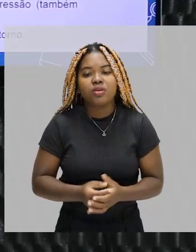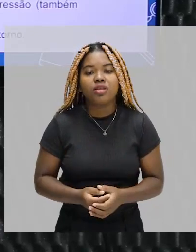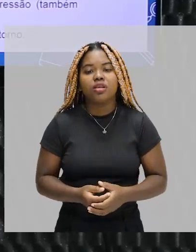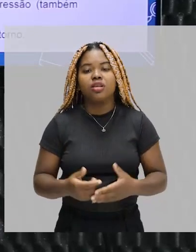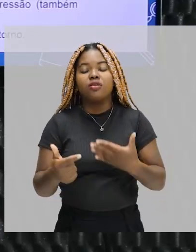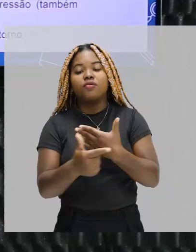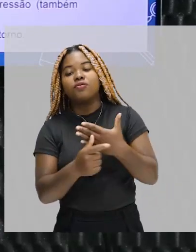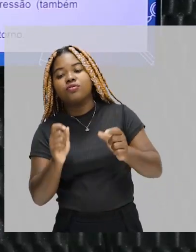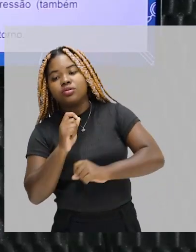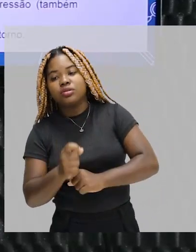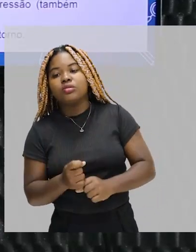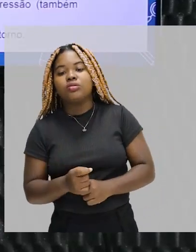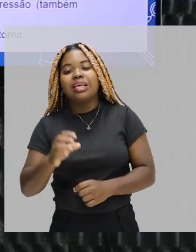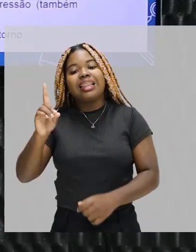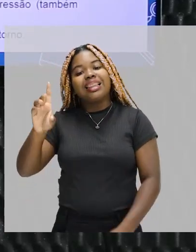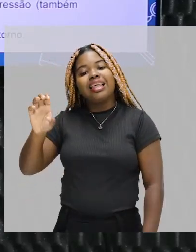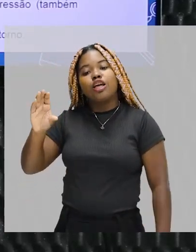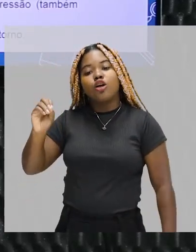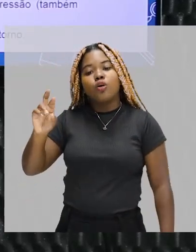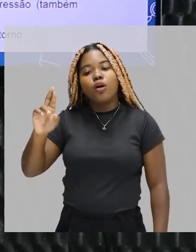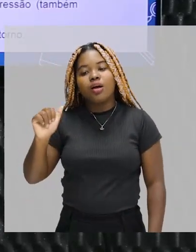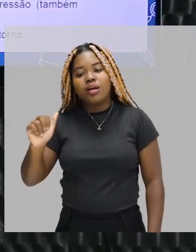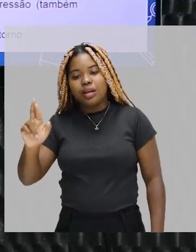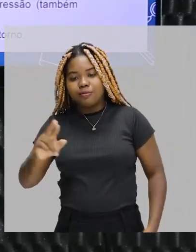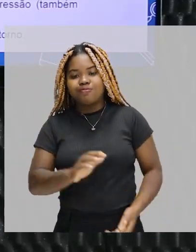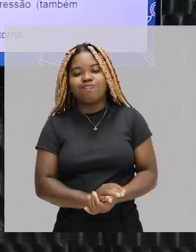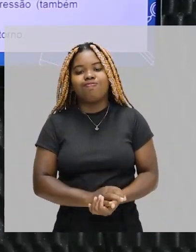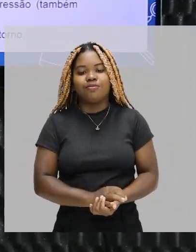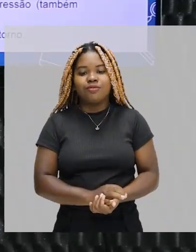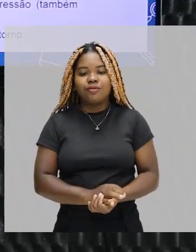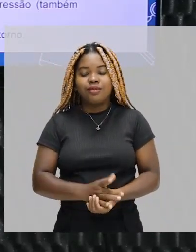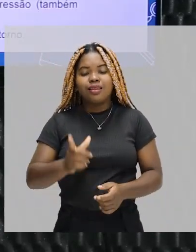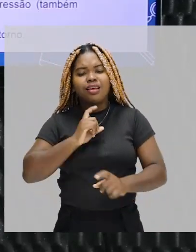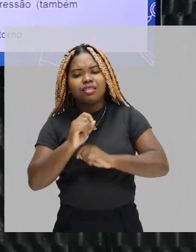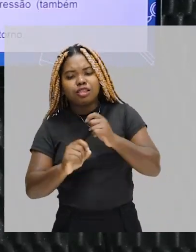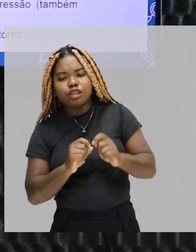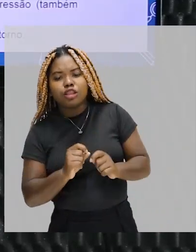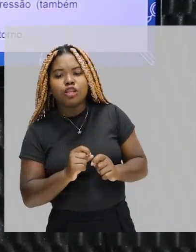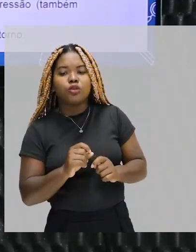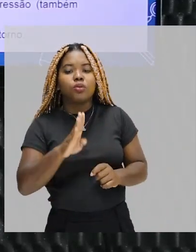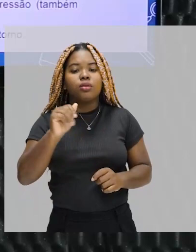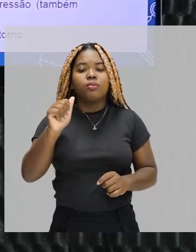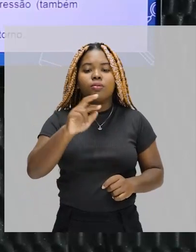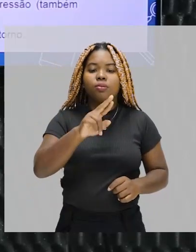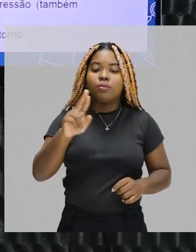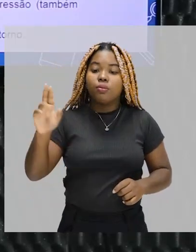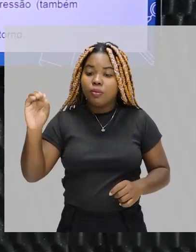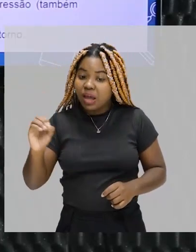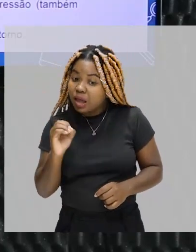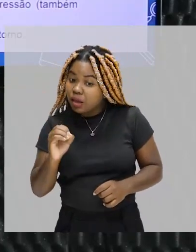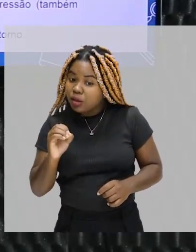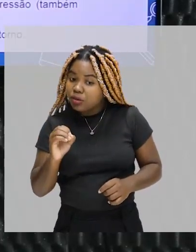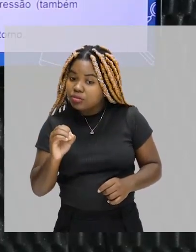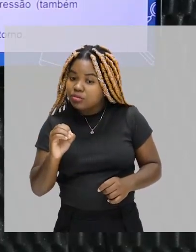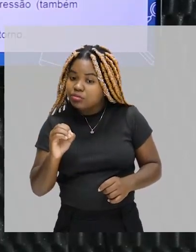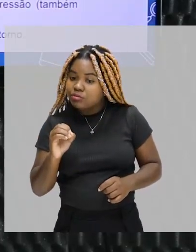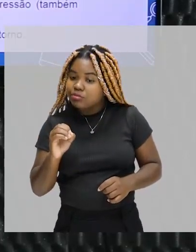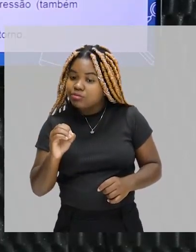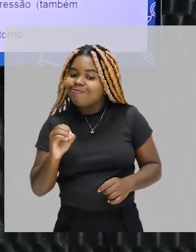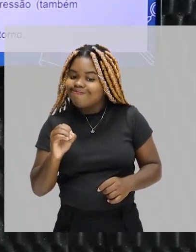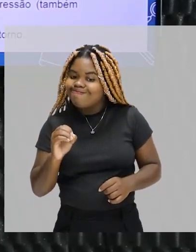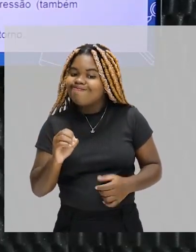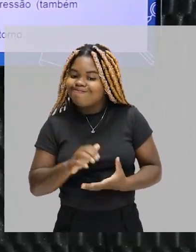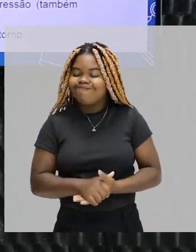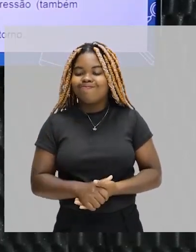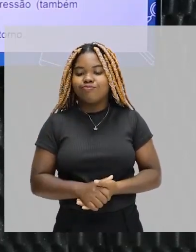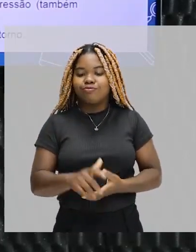Já explicar para vocês como. A modelagem manual do barro, que monta o objeto, e pode também ser sob pressão. Aí vai para dentro de